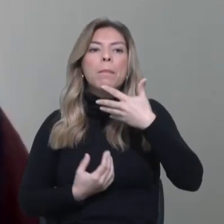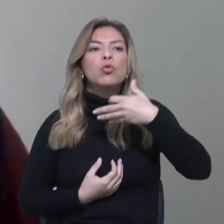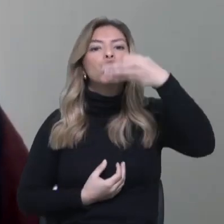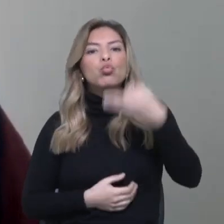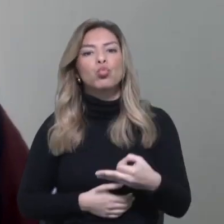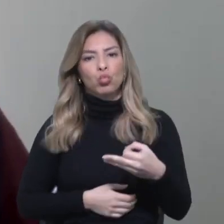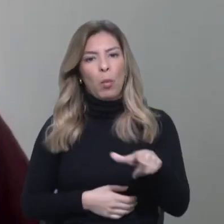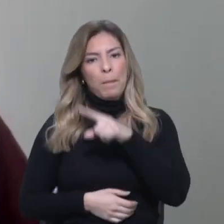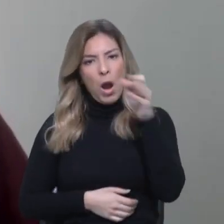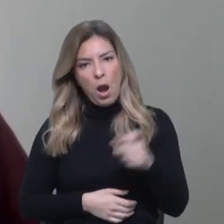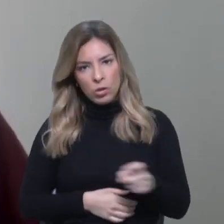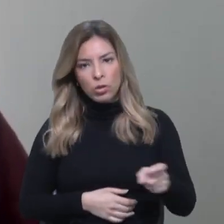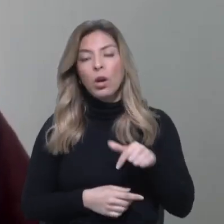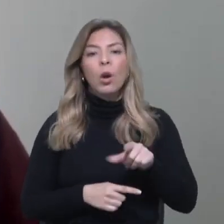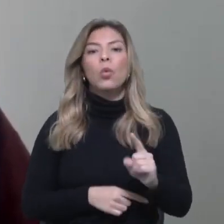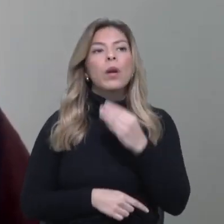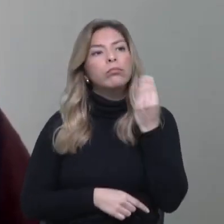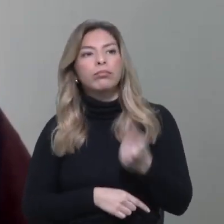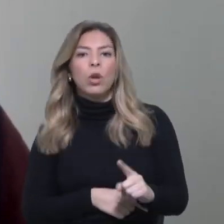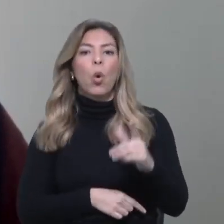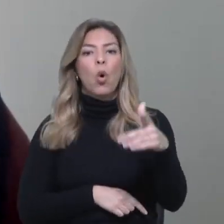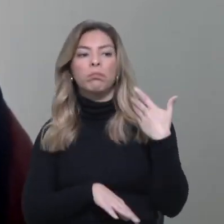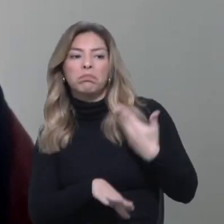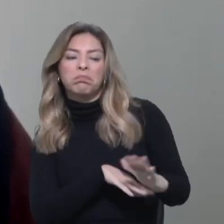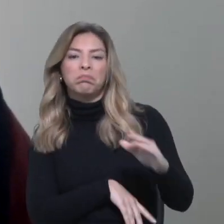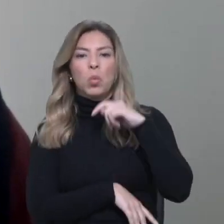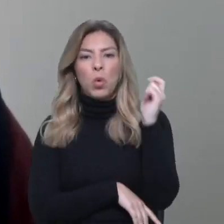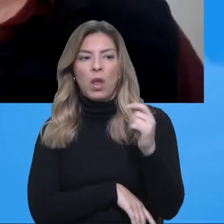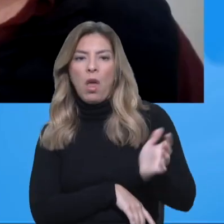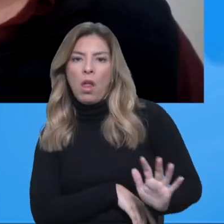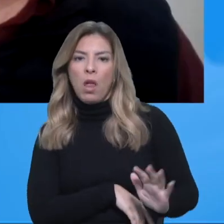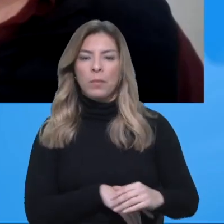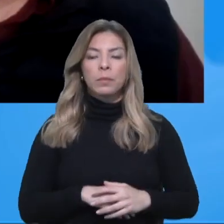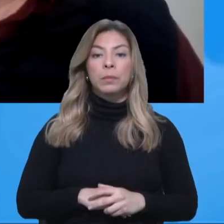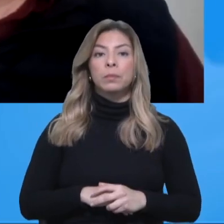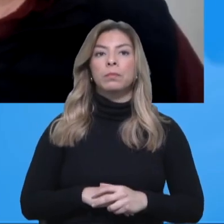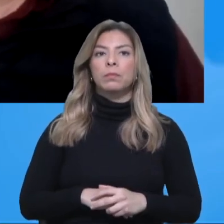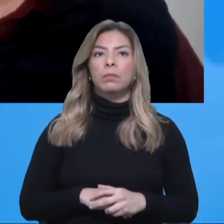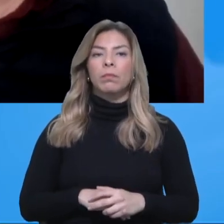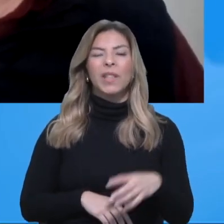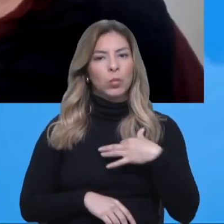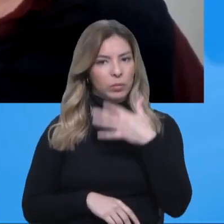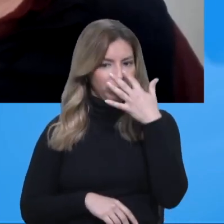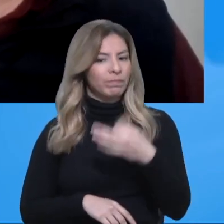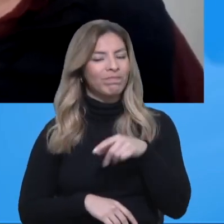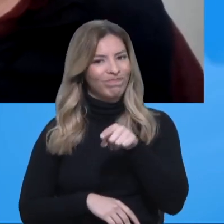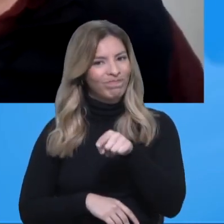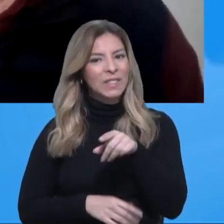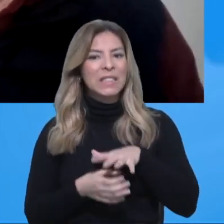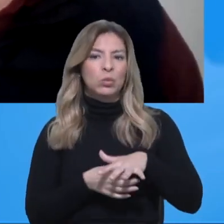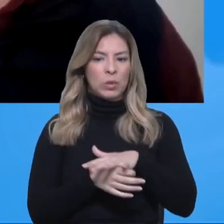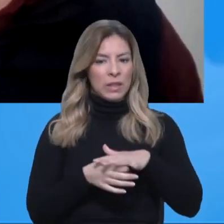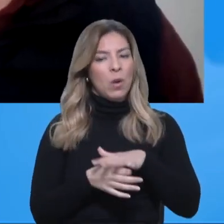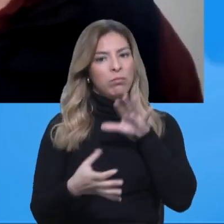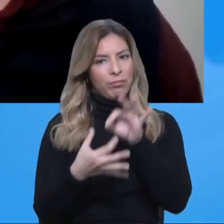injusta e, sobretudo, que não seja feita nas costas dos ucranianos. Uhum. E essa é a questão que acredito esteja também cada vez mais em cima da